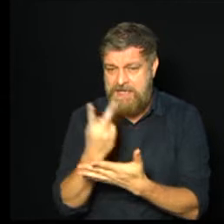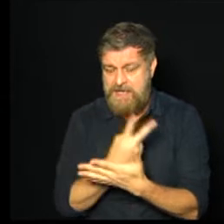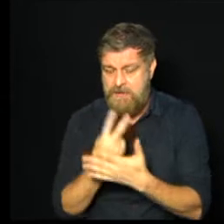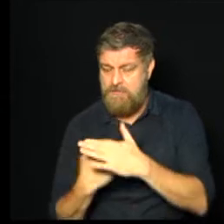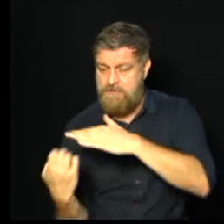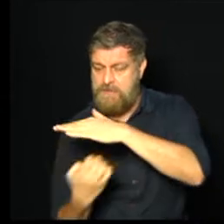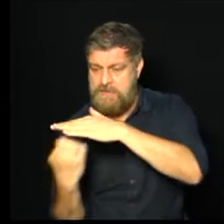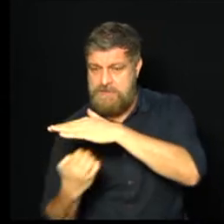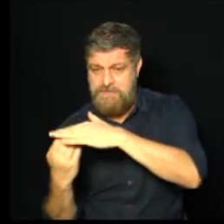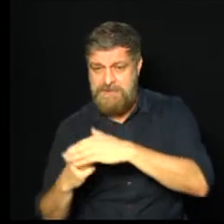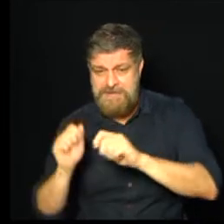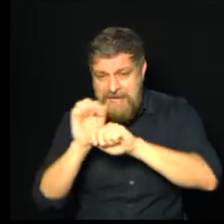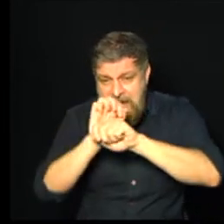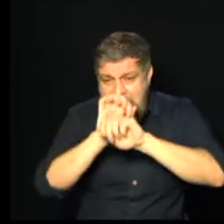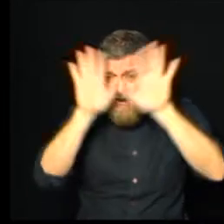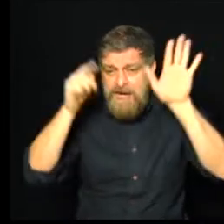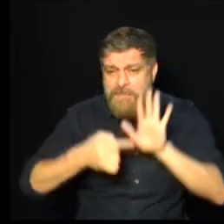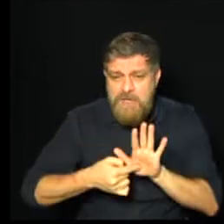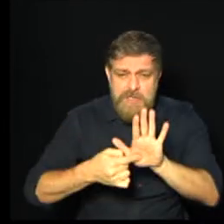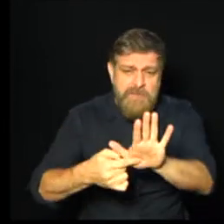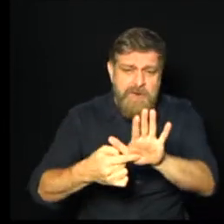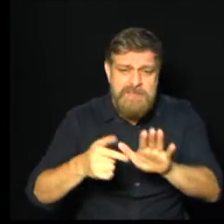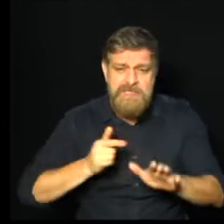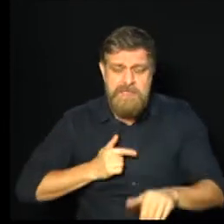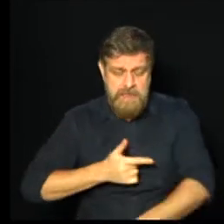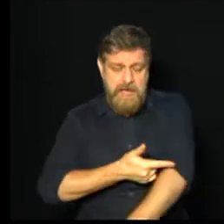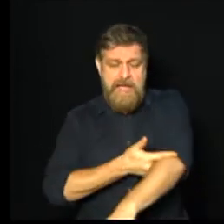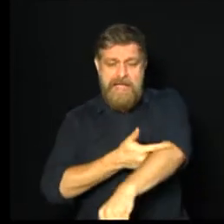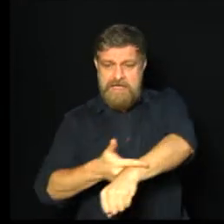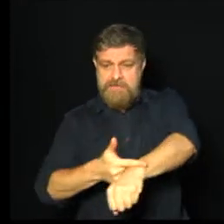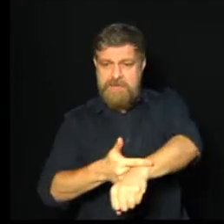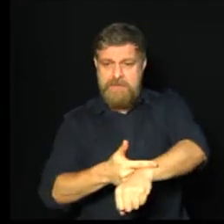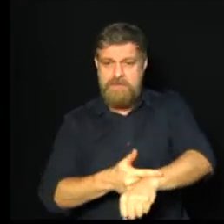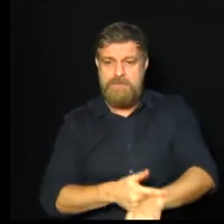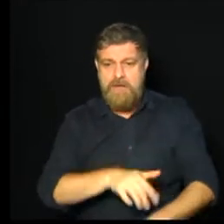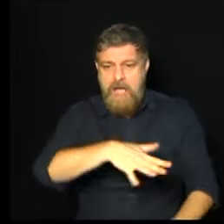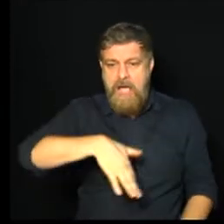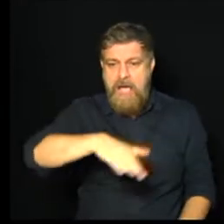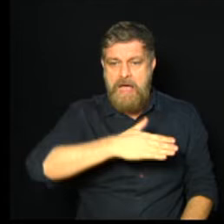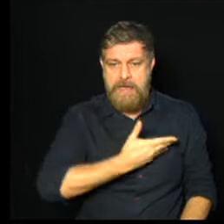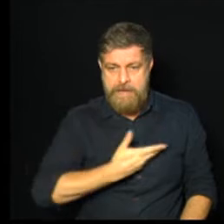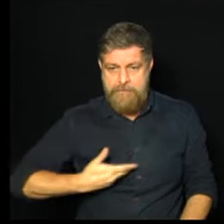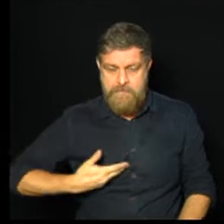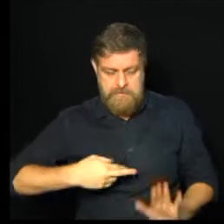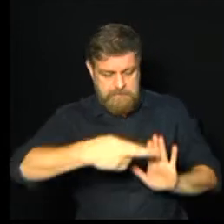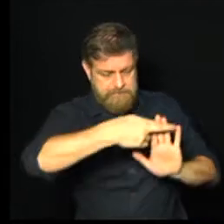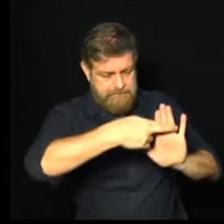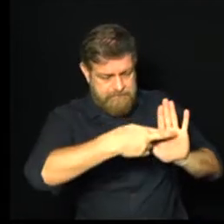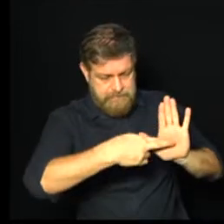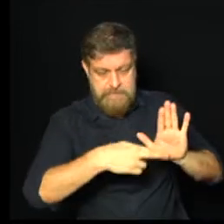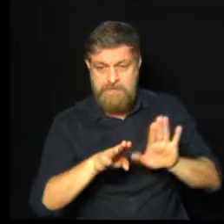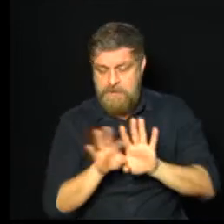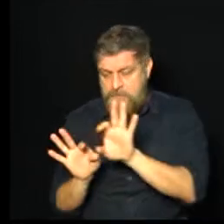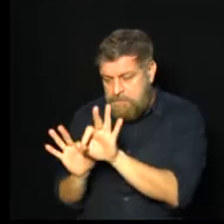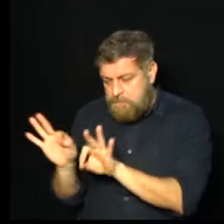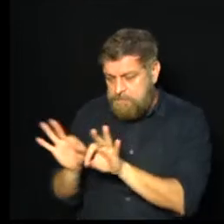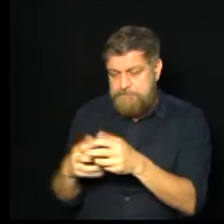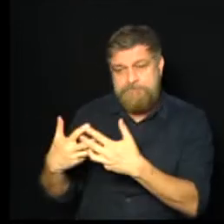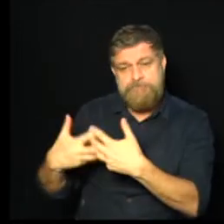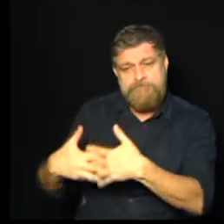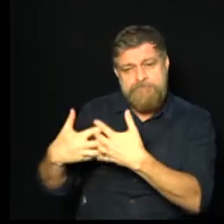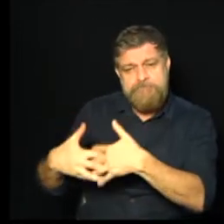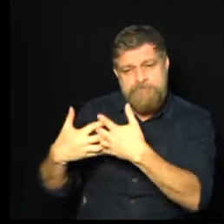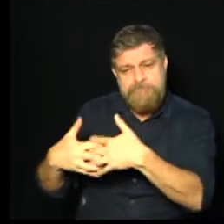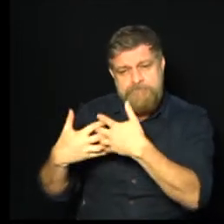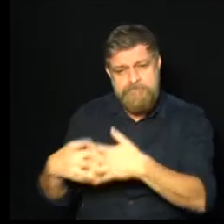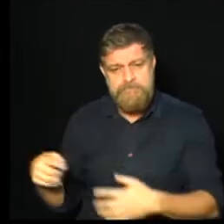empresas, demonstram claramente zelo e respeito pelos princípios públicos, além da elaboração e da eficiência na